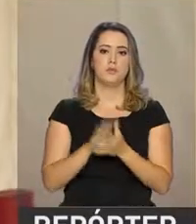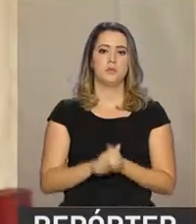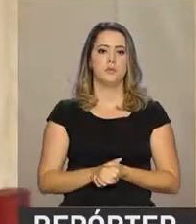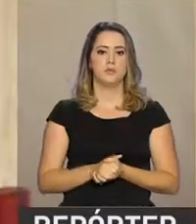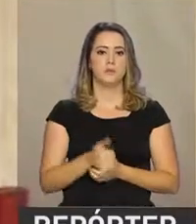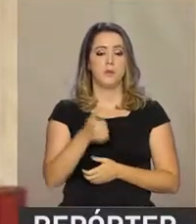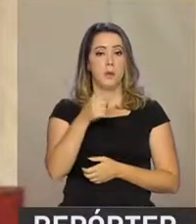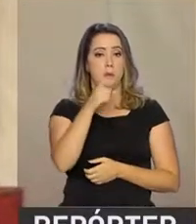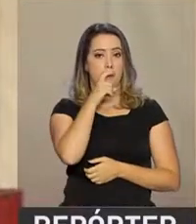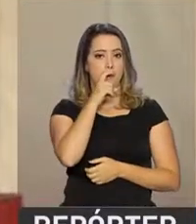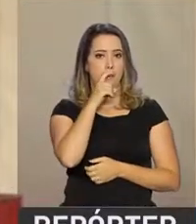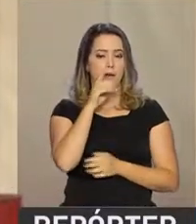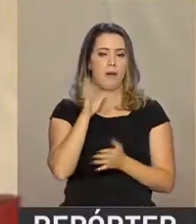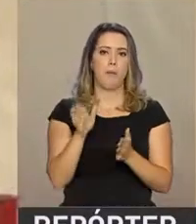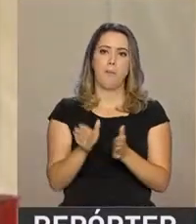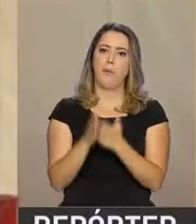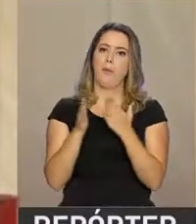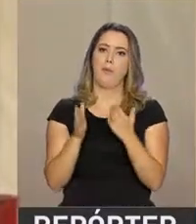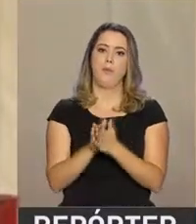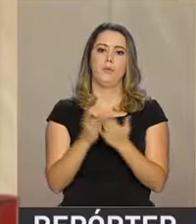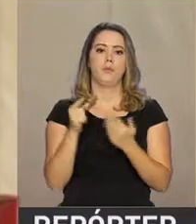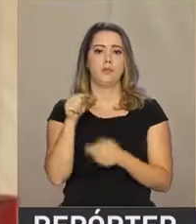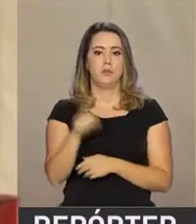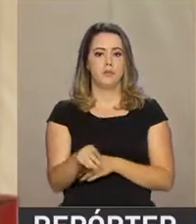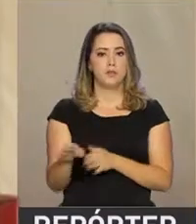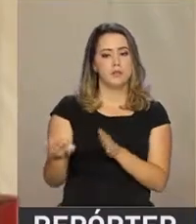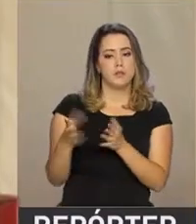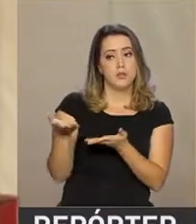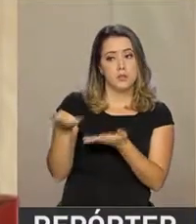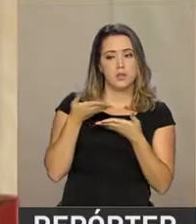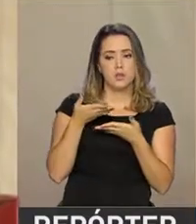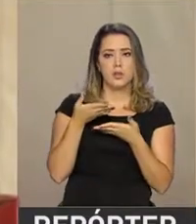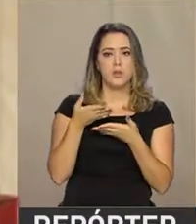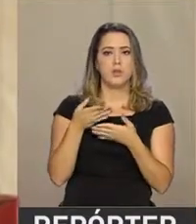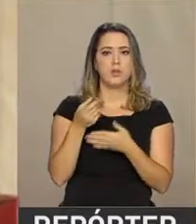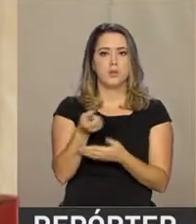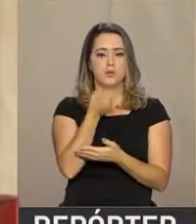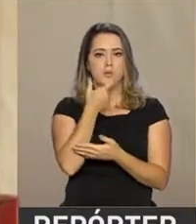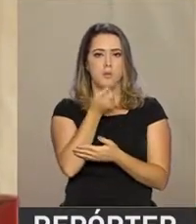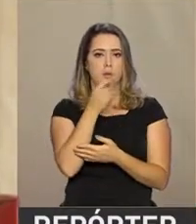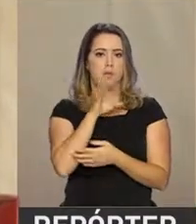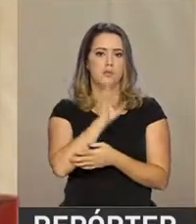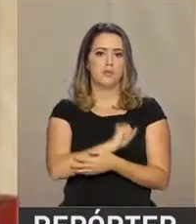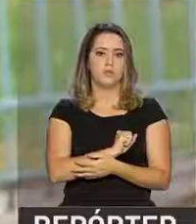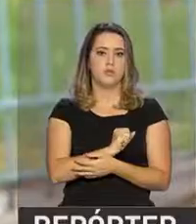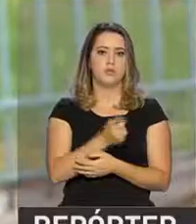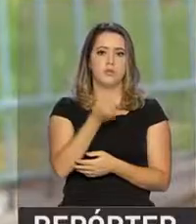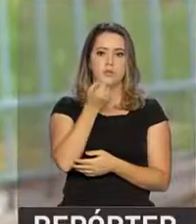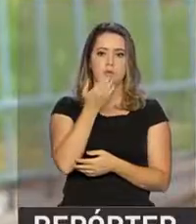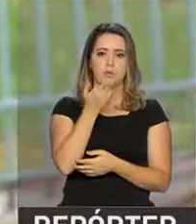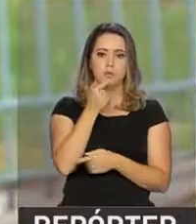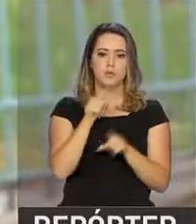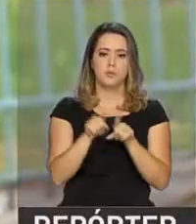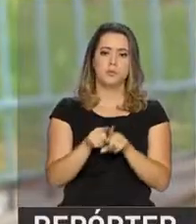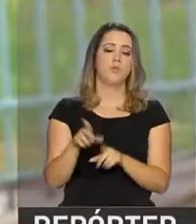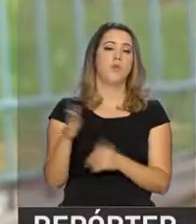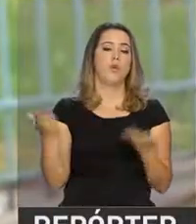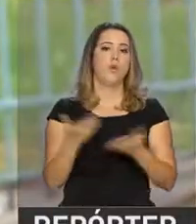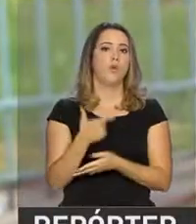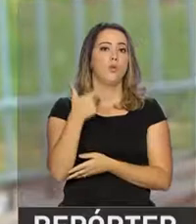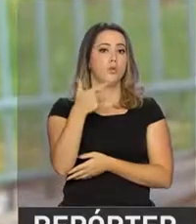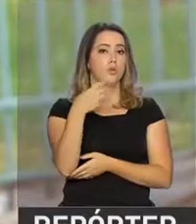pobre então tinha como cuidar de mim aqui e receber o remédio recebo amor recebo comida hoje nós temos 23